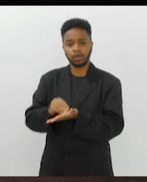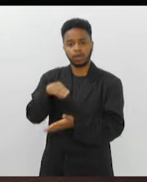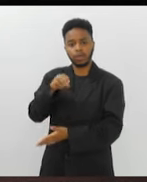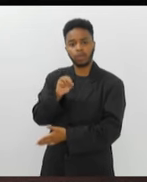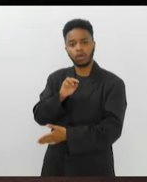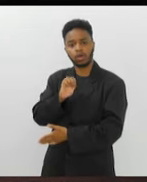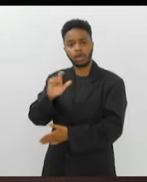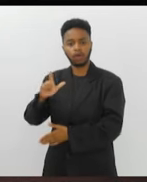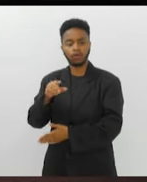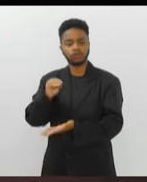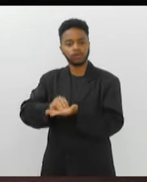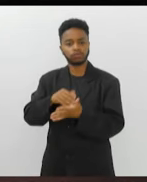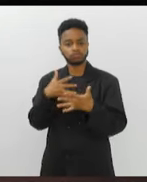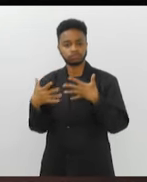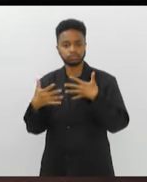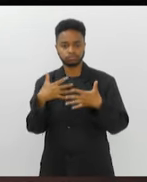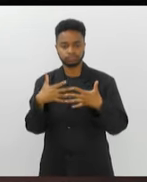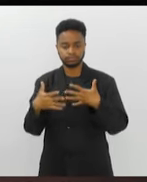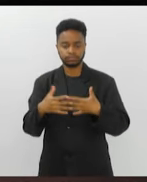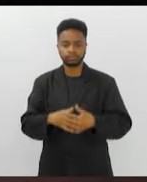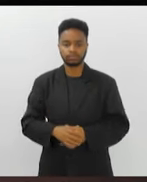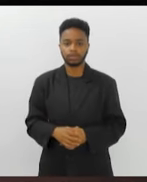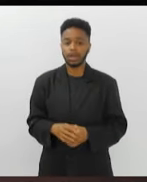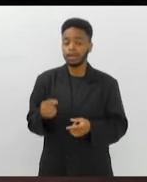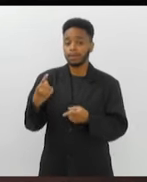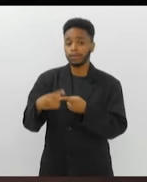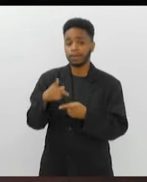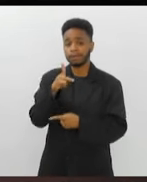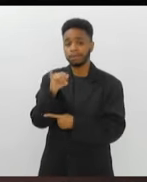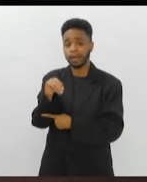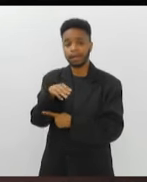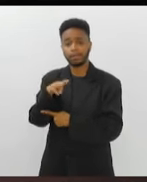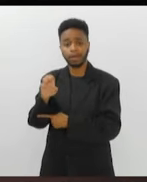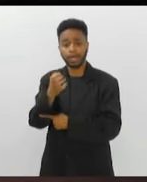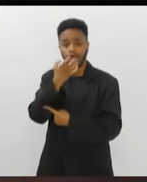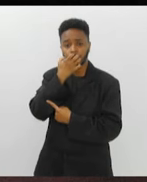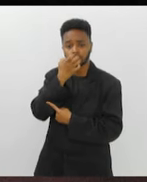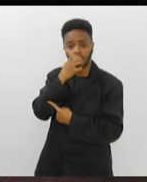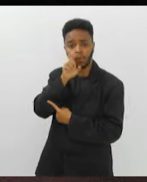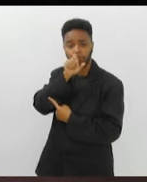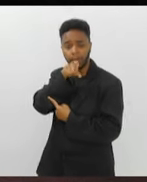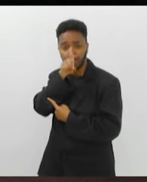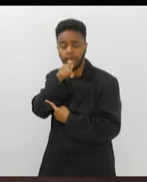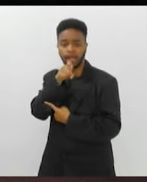e transparência. É pai, é mãe, é cachorro, é papagaio.